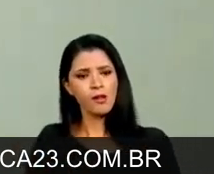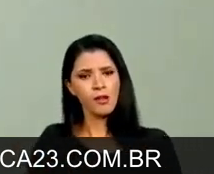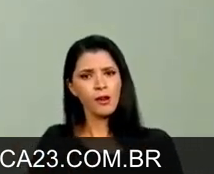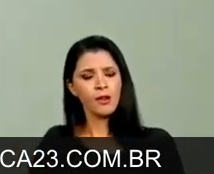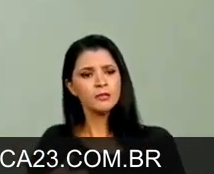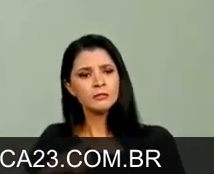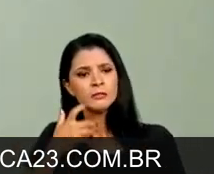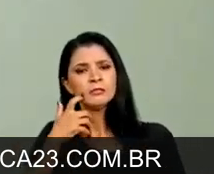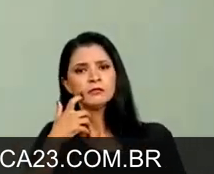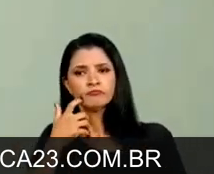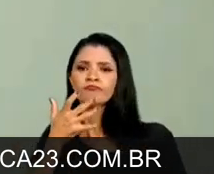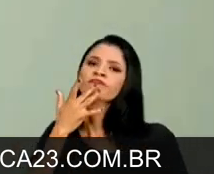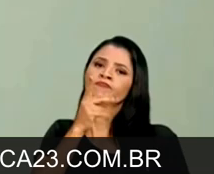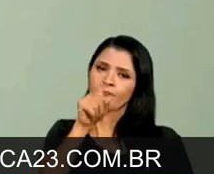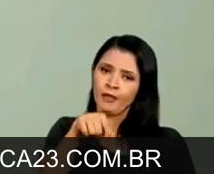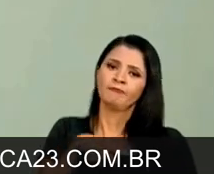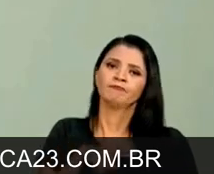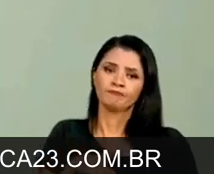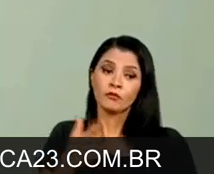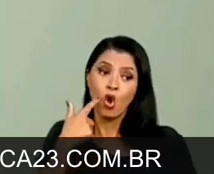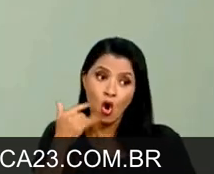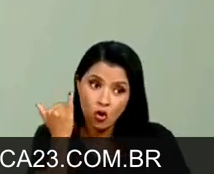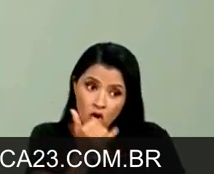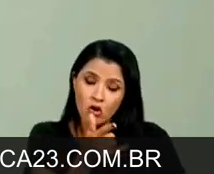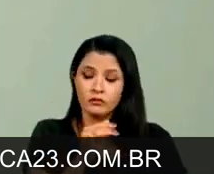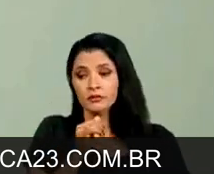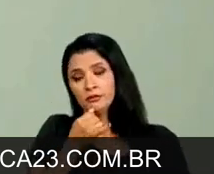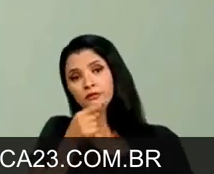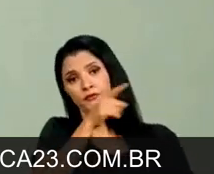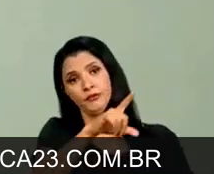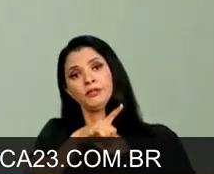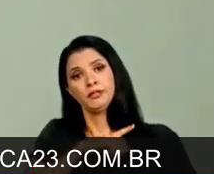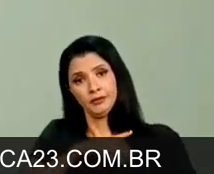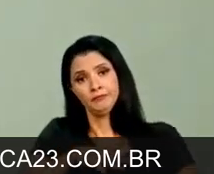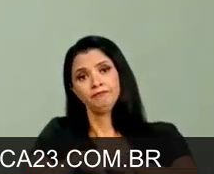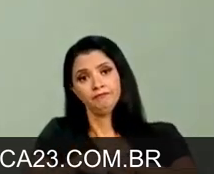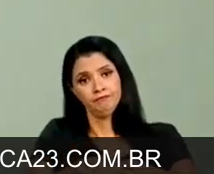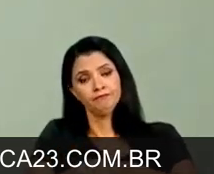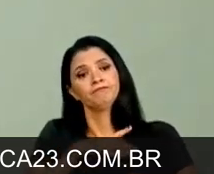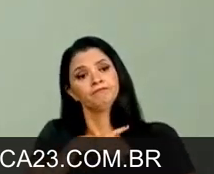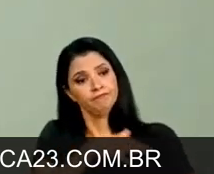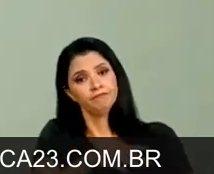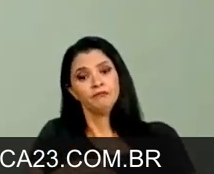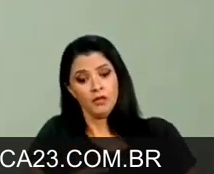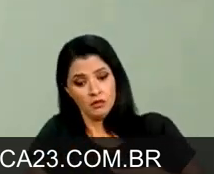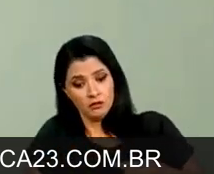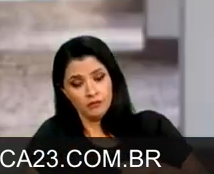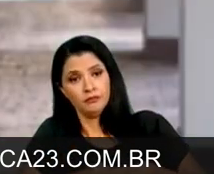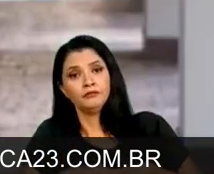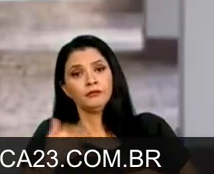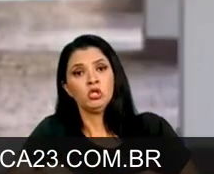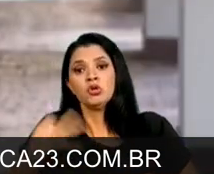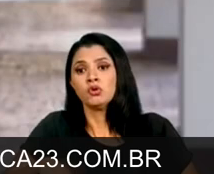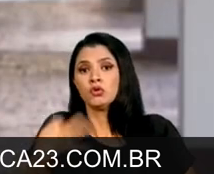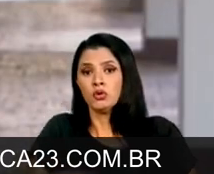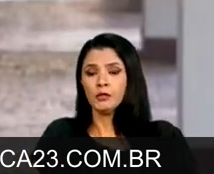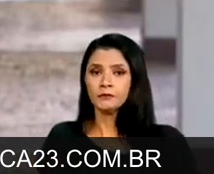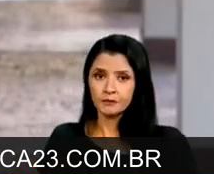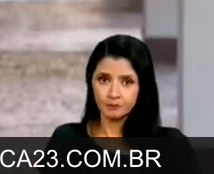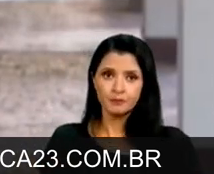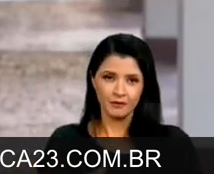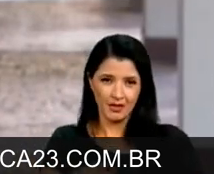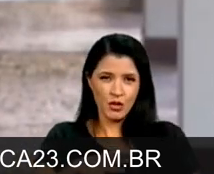e acusou. Falou: olha, Anderson, infelizmente você tem um quadro de fibromialgia. A síndrome